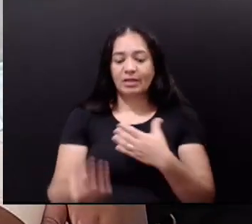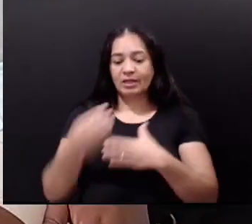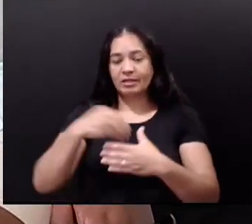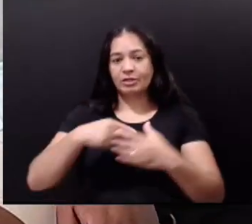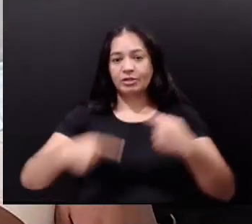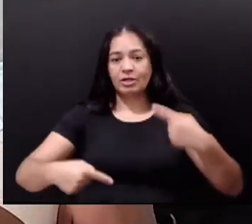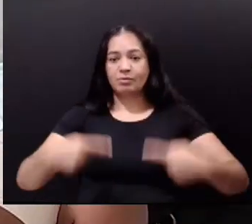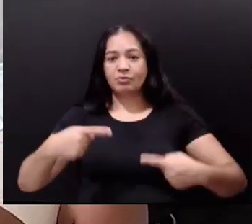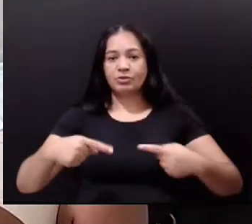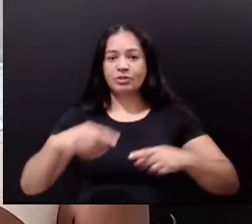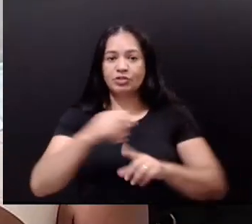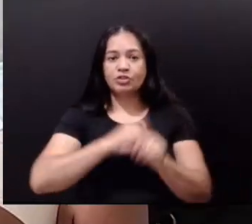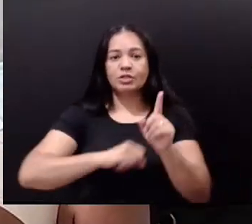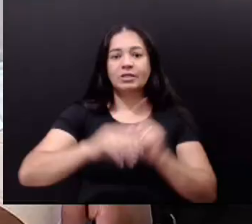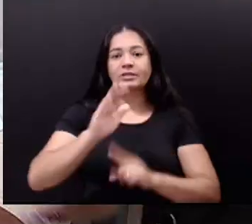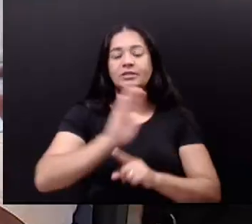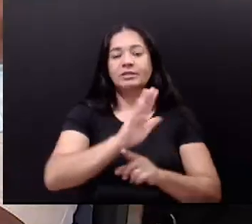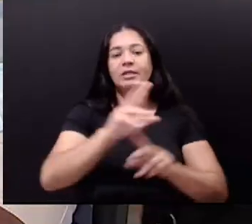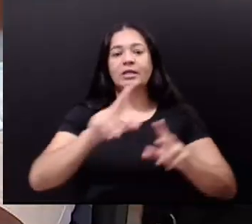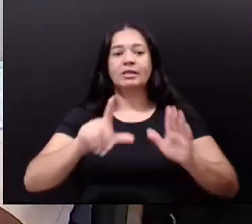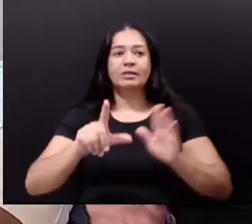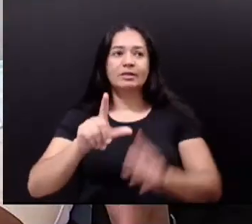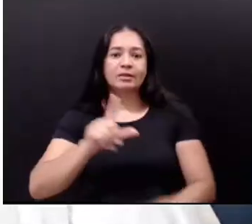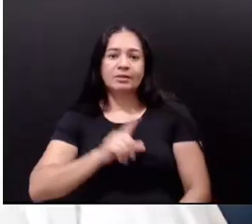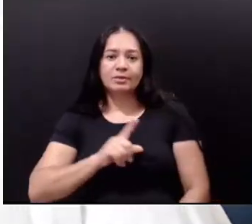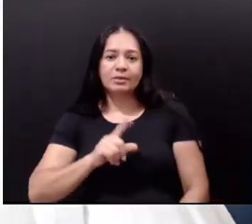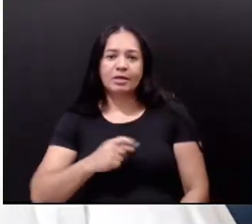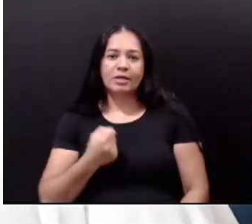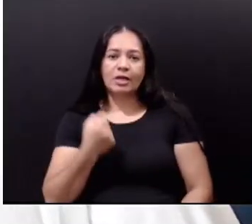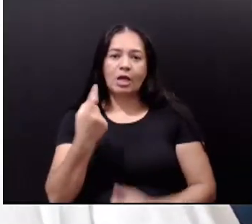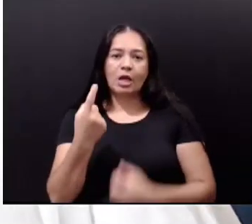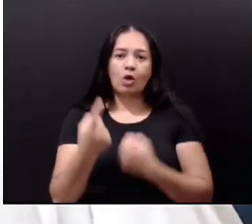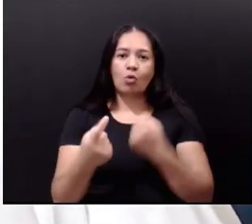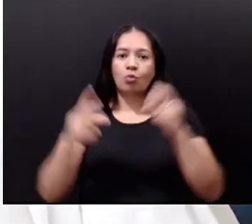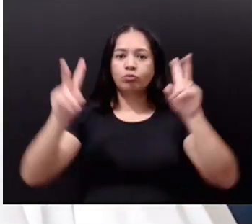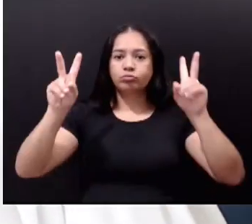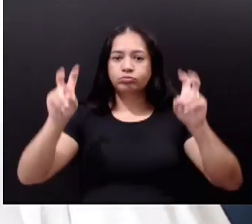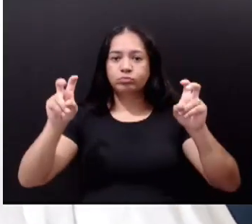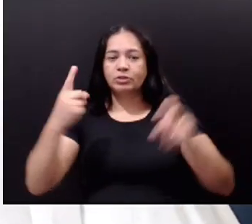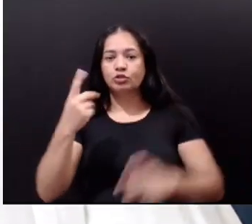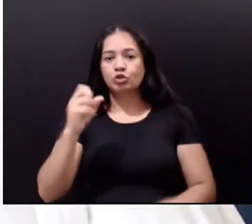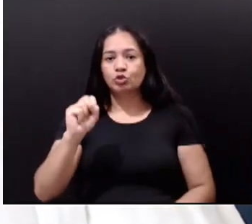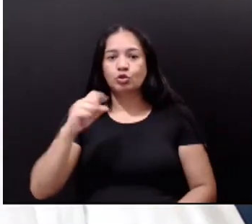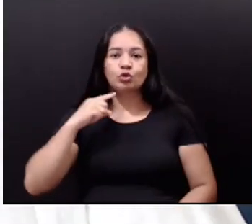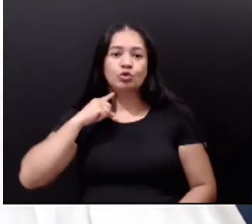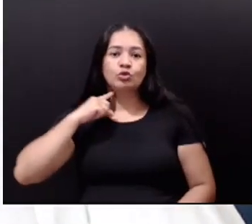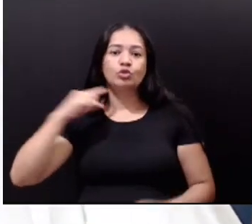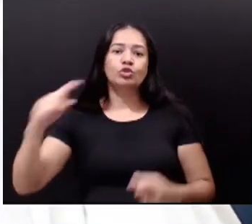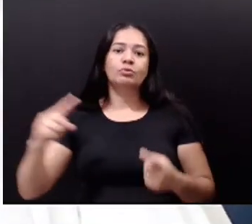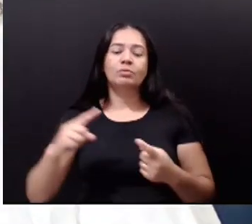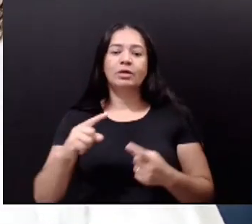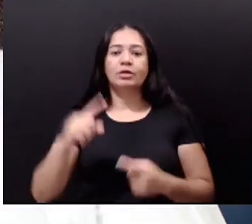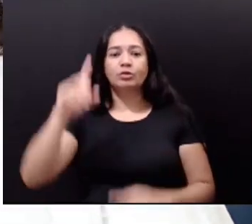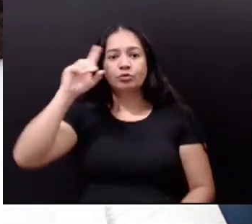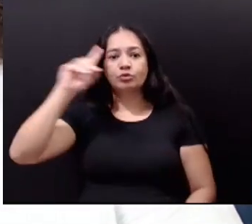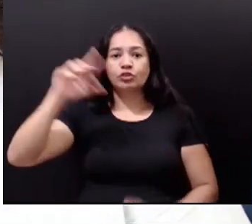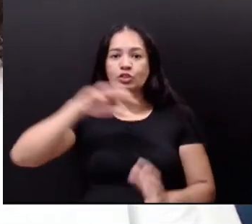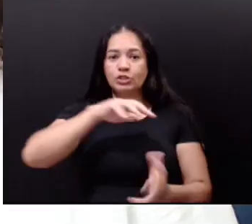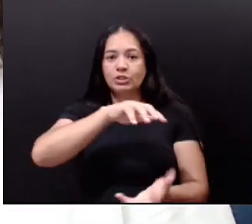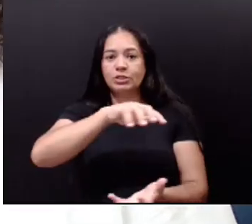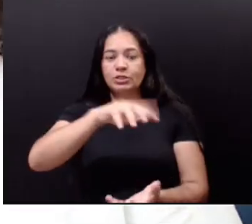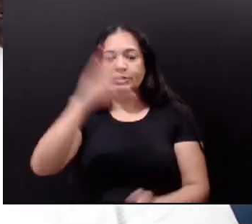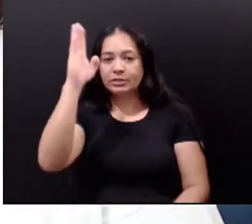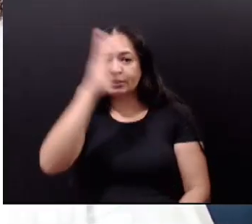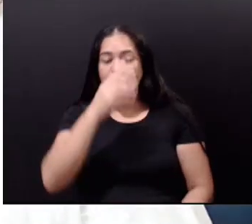algumas temáticas, né? Tem a temática do 18 de maio, que é o Dia Nacional contra o Abuso Sexual da